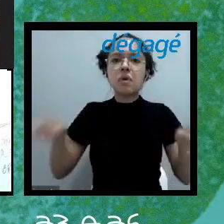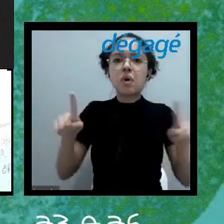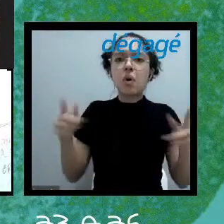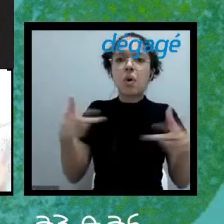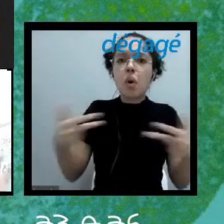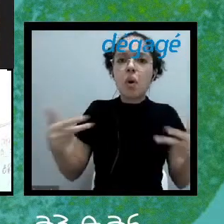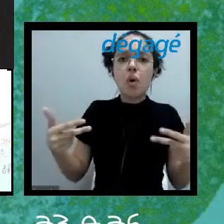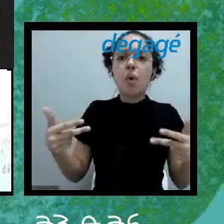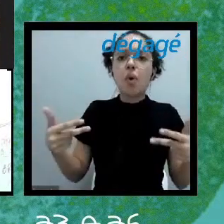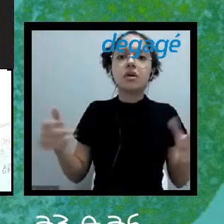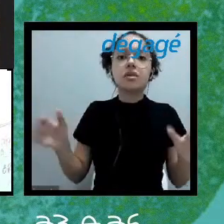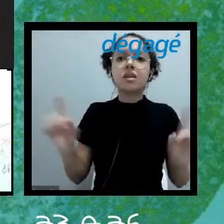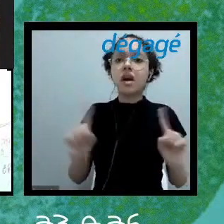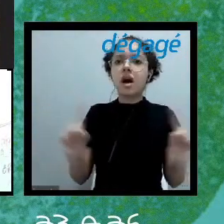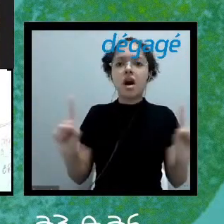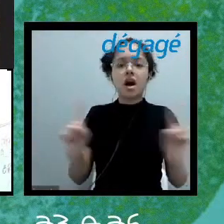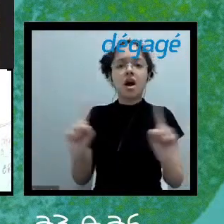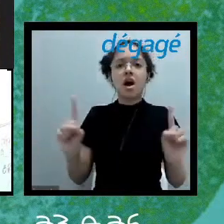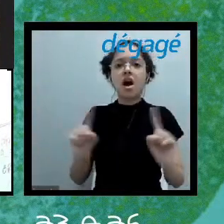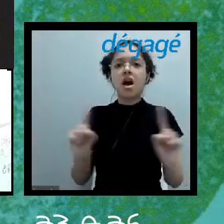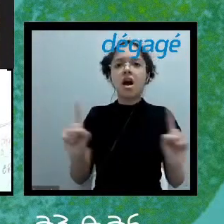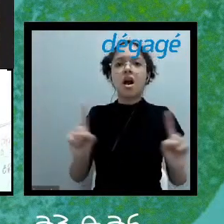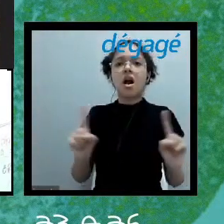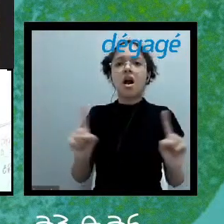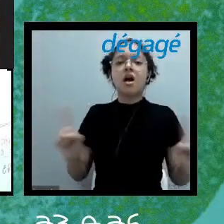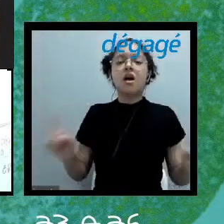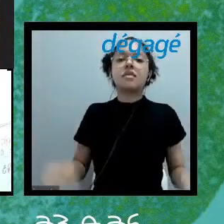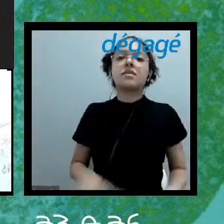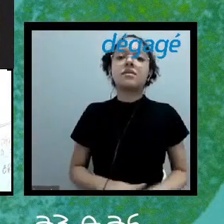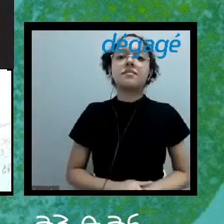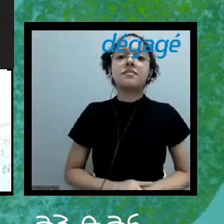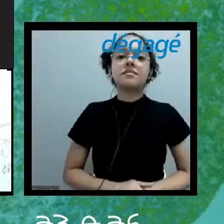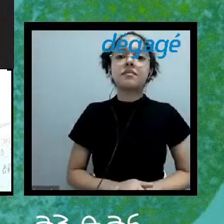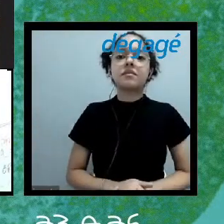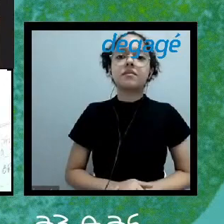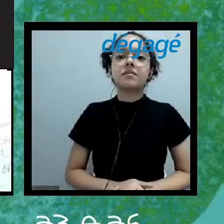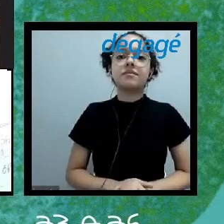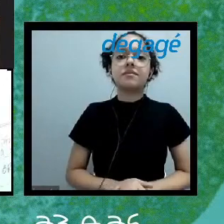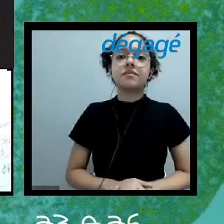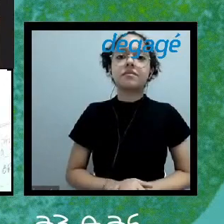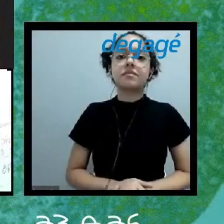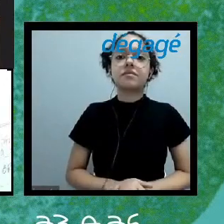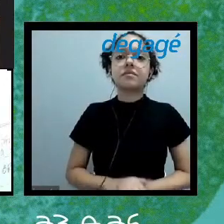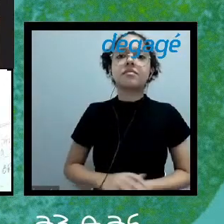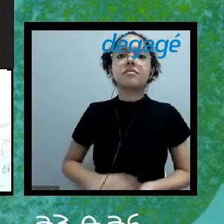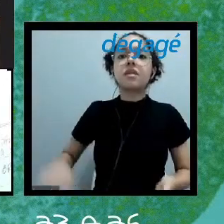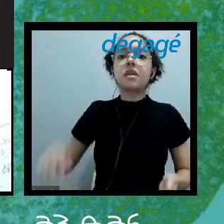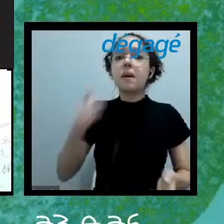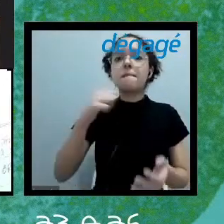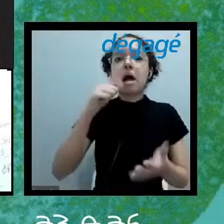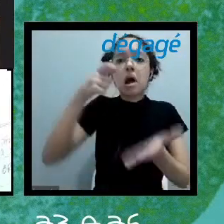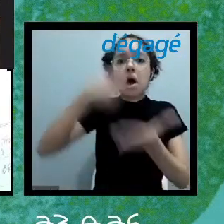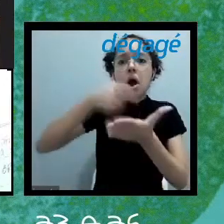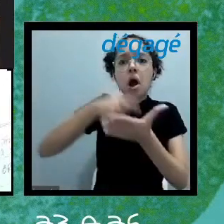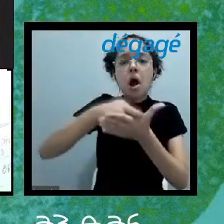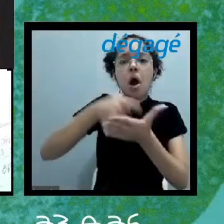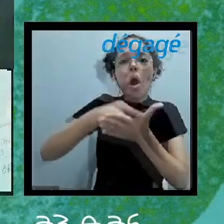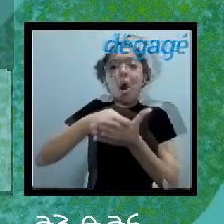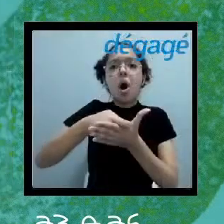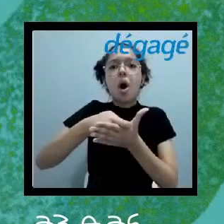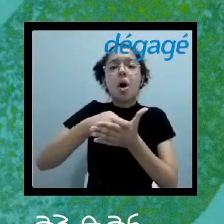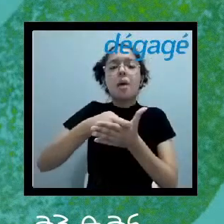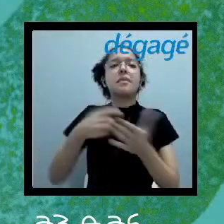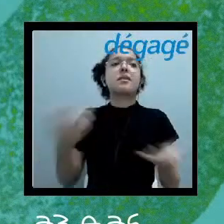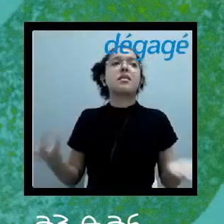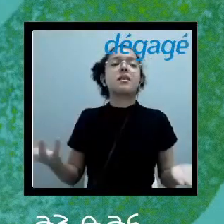fraquejar, ela tem que ser super heroína. Isso é tão cobrança como acusar a causa de tudo